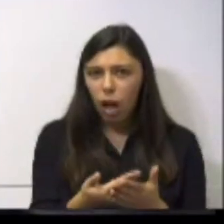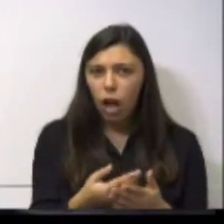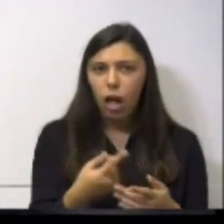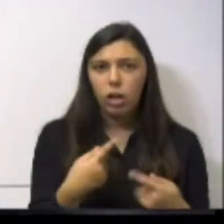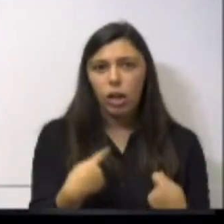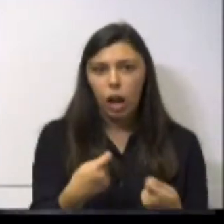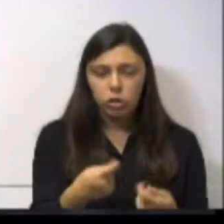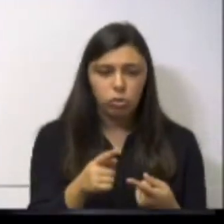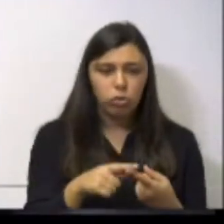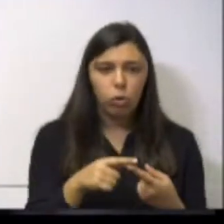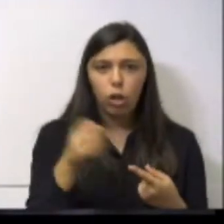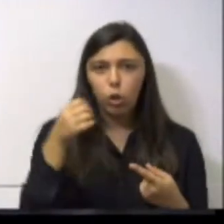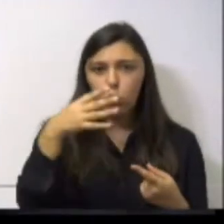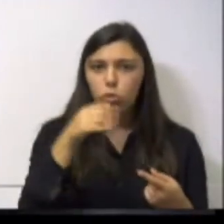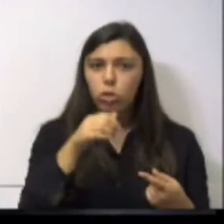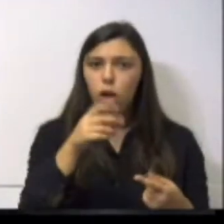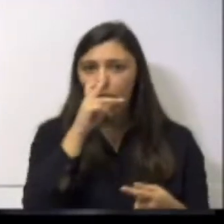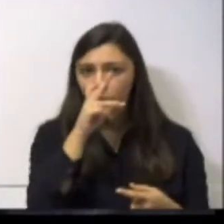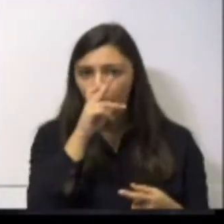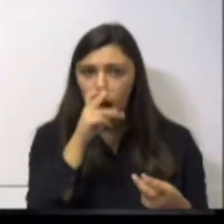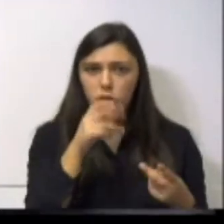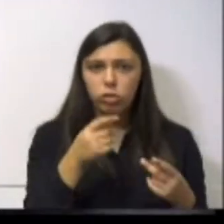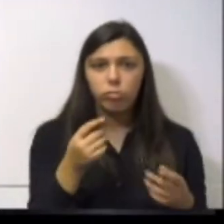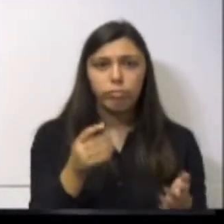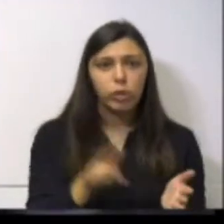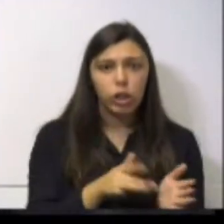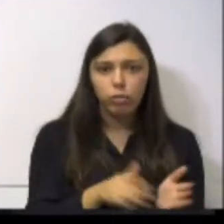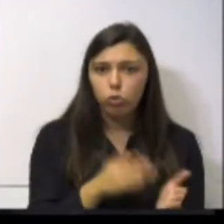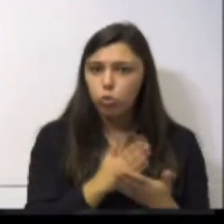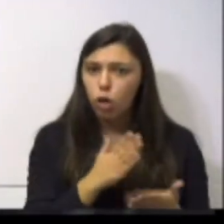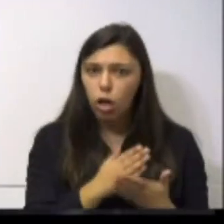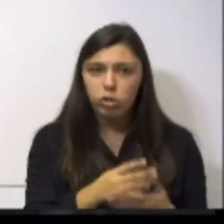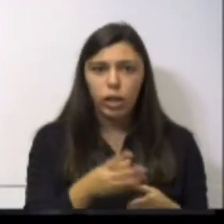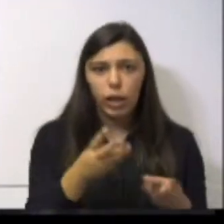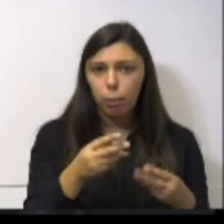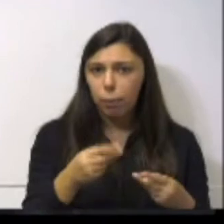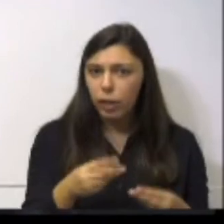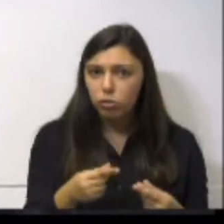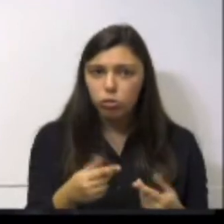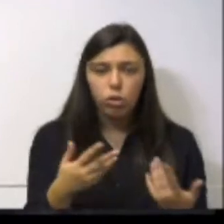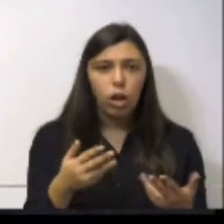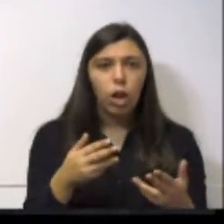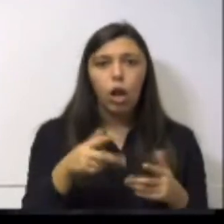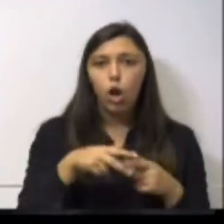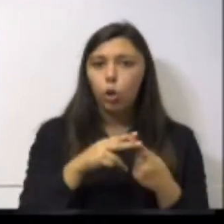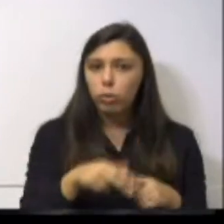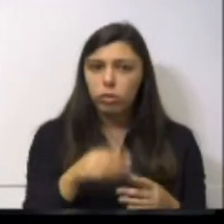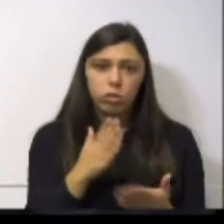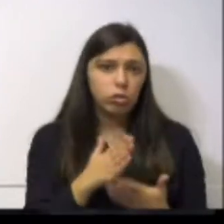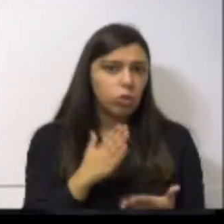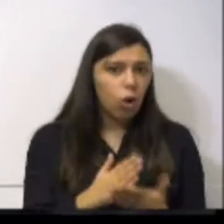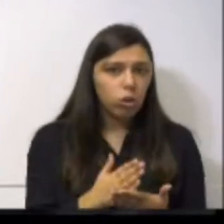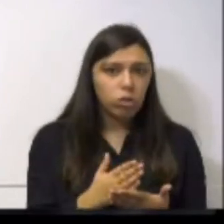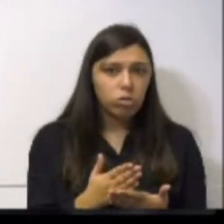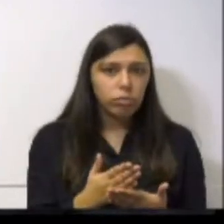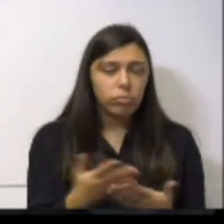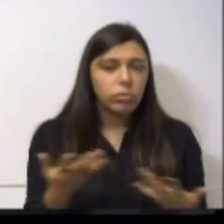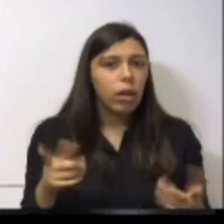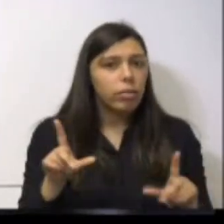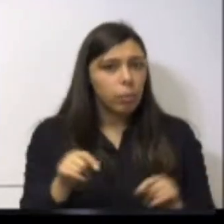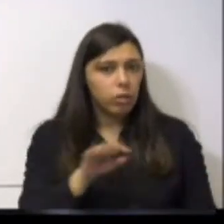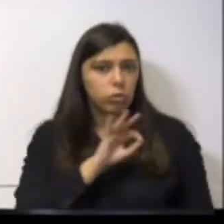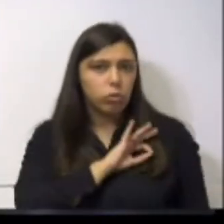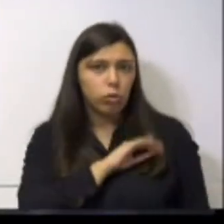luz, gás, transportes, manuais escolares, equipamentos, recuperação das escolas. Além disso, Sr.